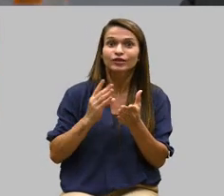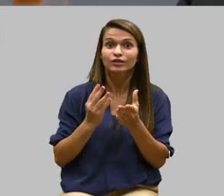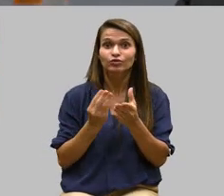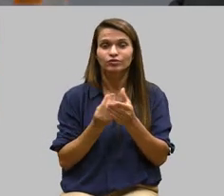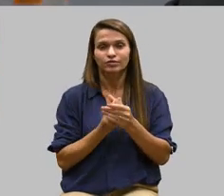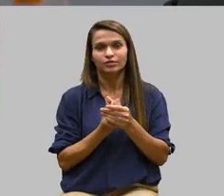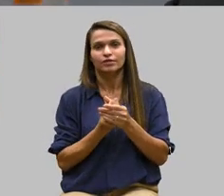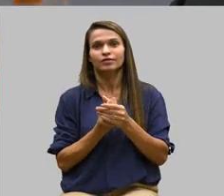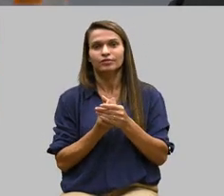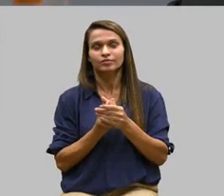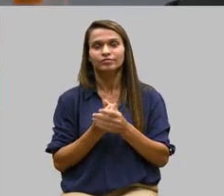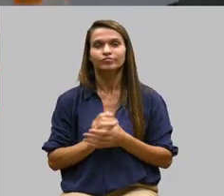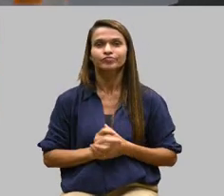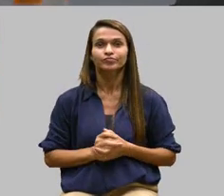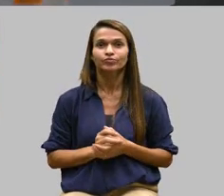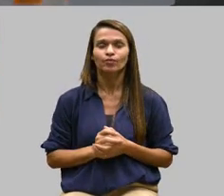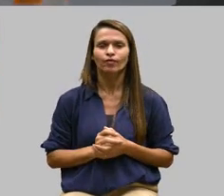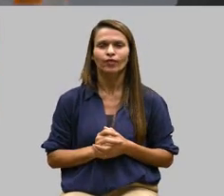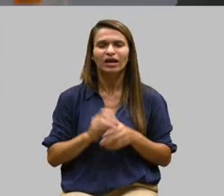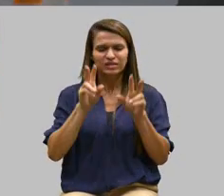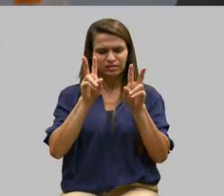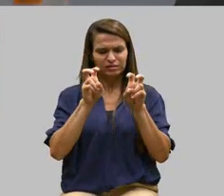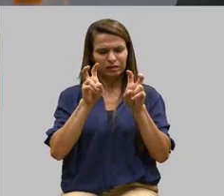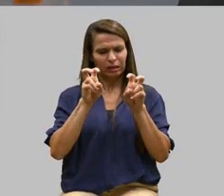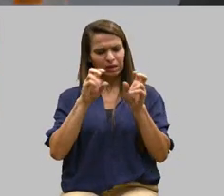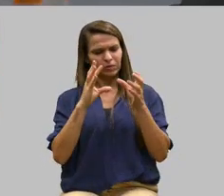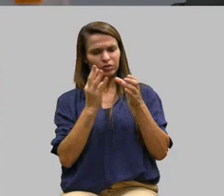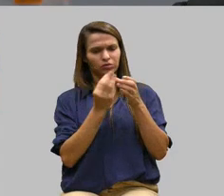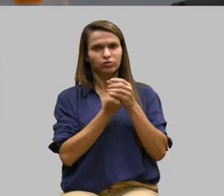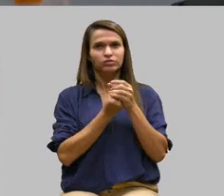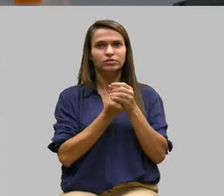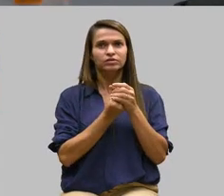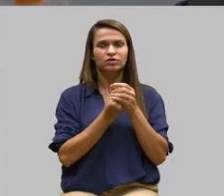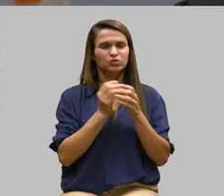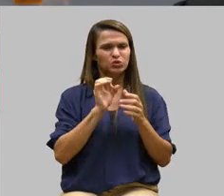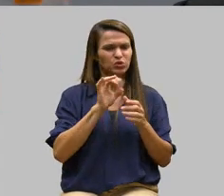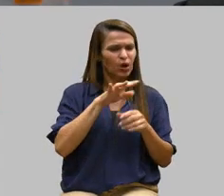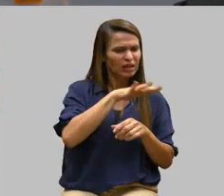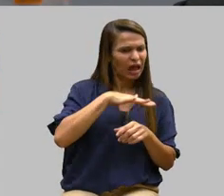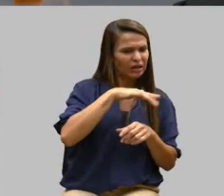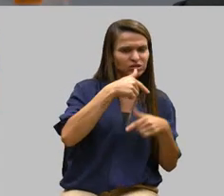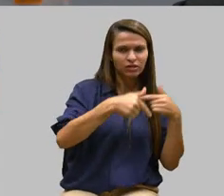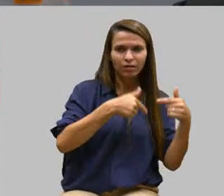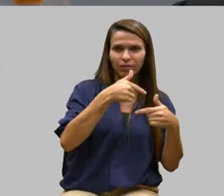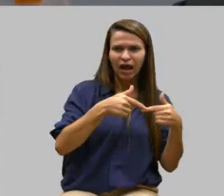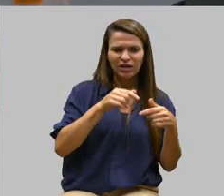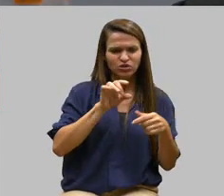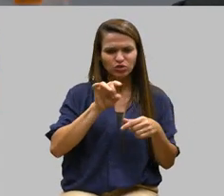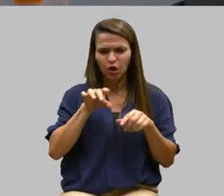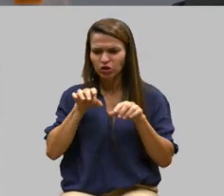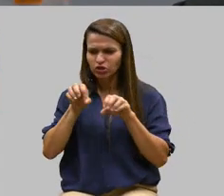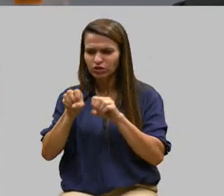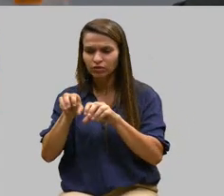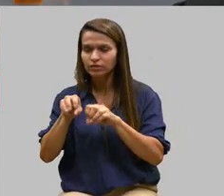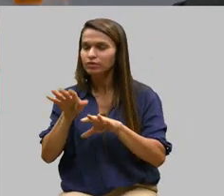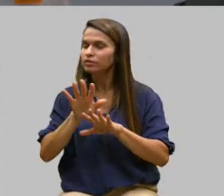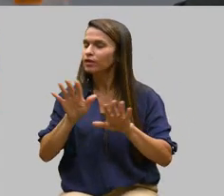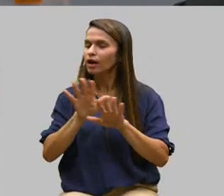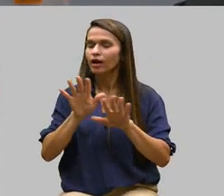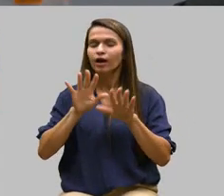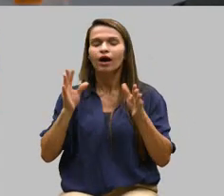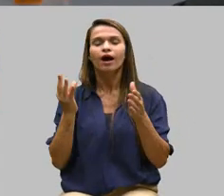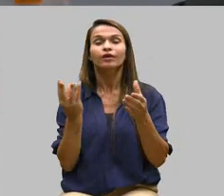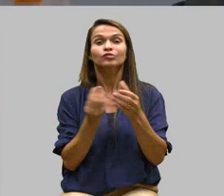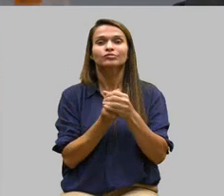quando você fala inclusão a gente não fala só de mercado de trabalho de educação a inclusão é muito